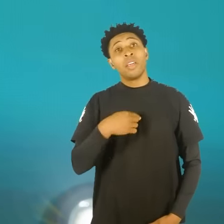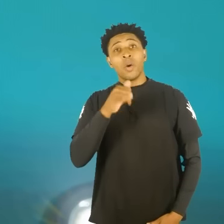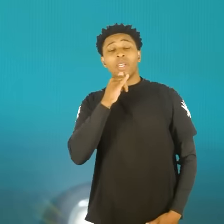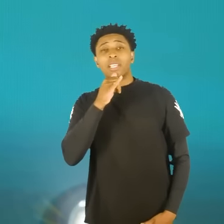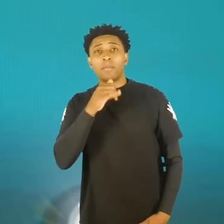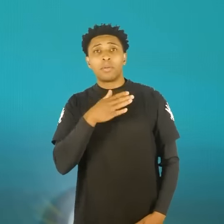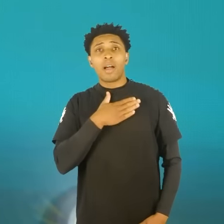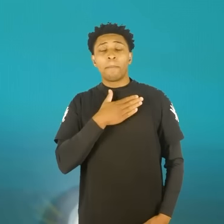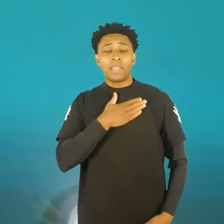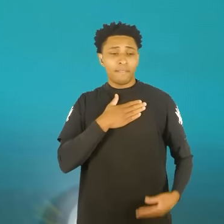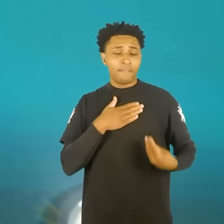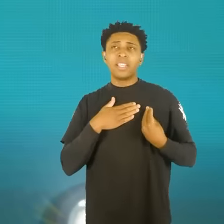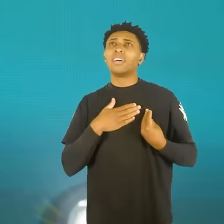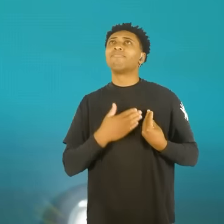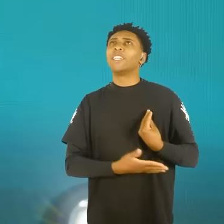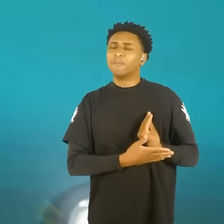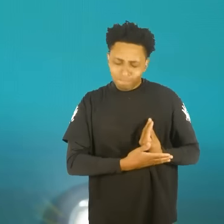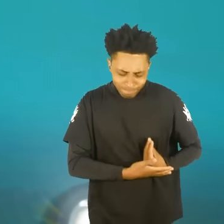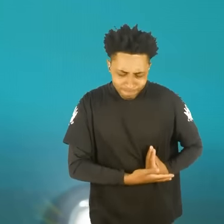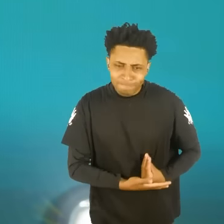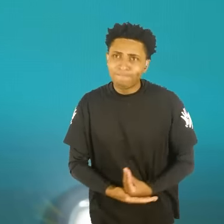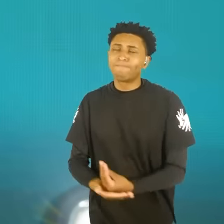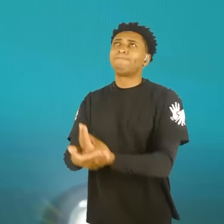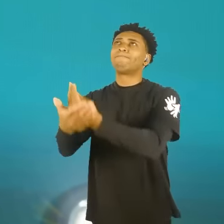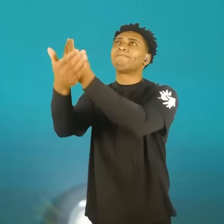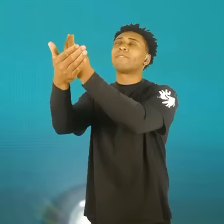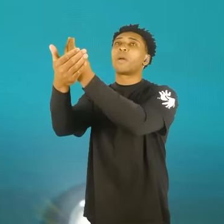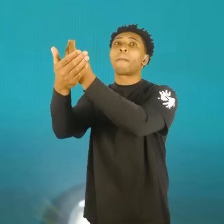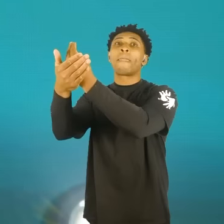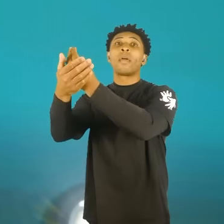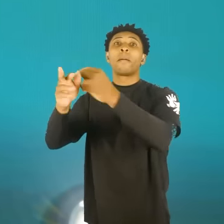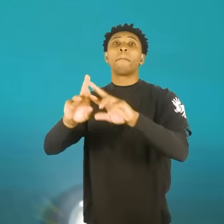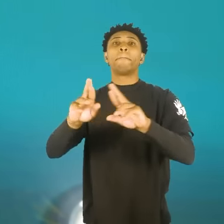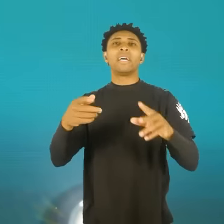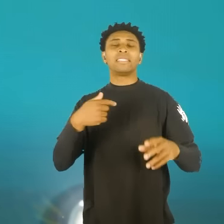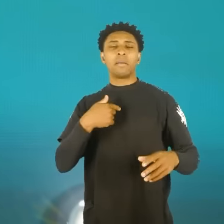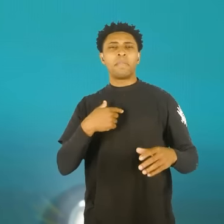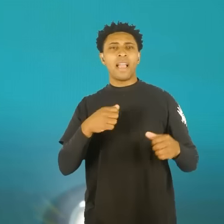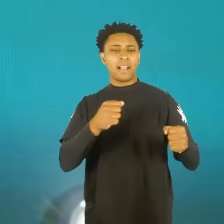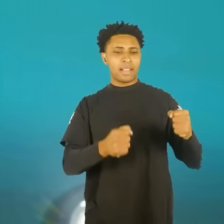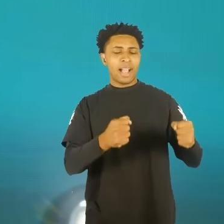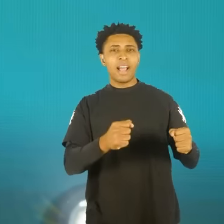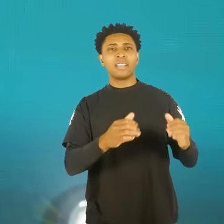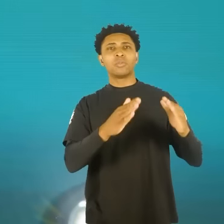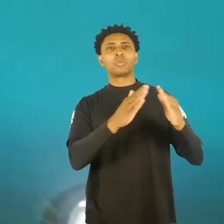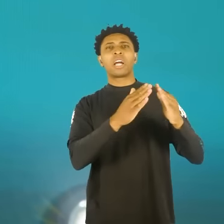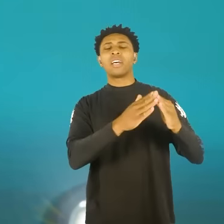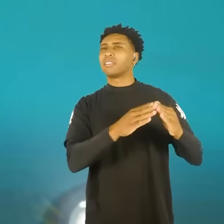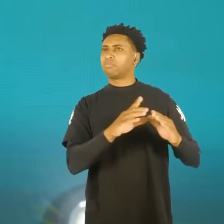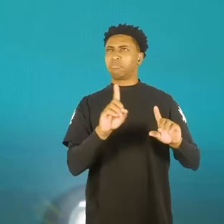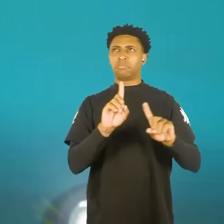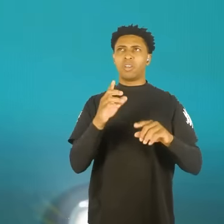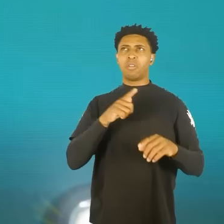Deus, mas Ele não toca no meu relacionamento. Eu entrego minha vida a Deus, mas eu não entrego os meus bens, eu não entrego os meus ouvidos. Eu entrego a minha